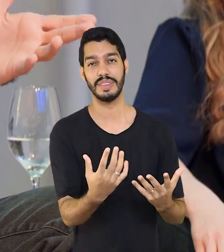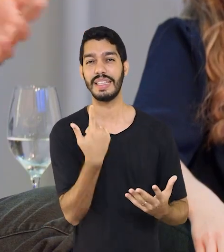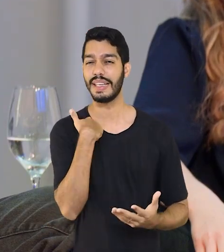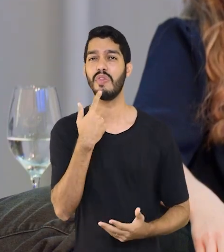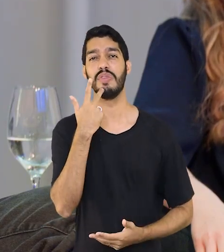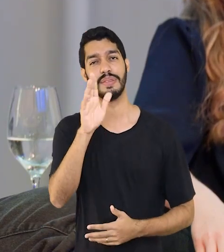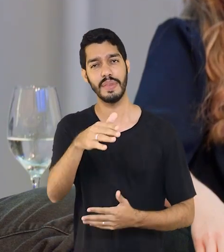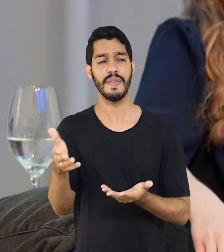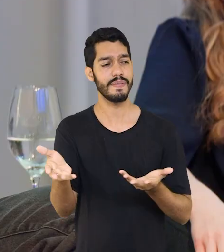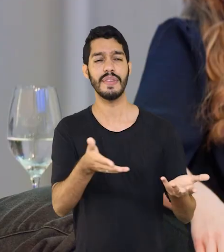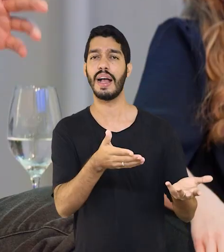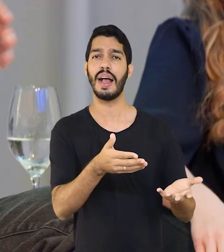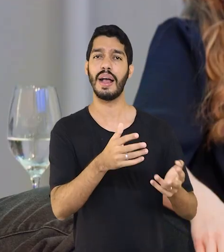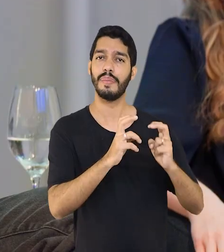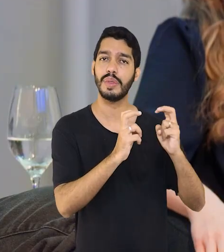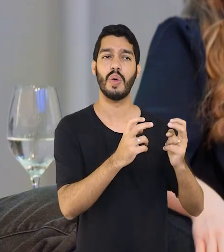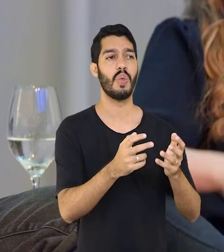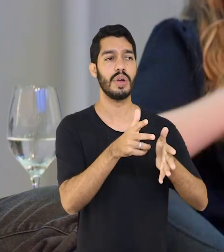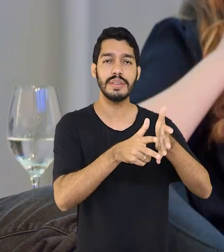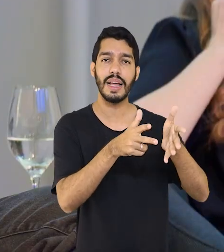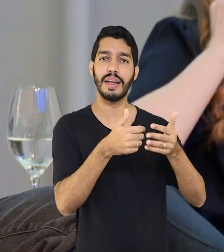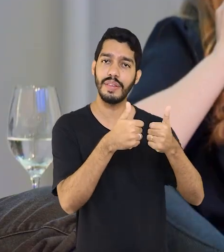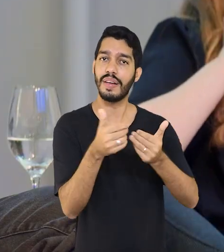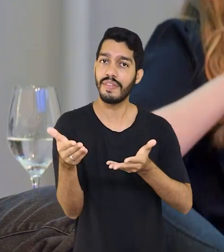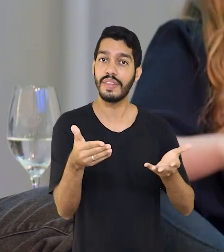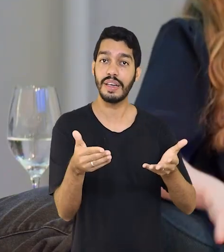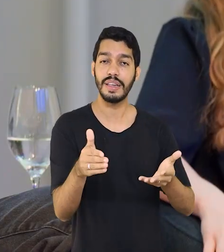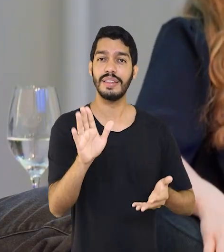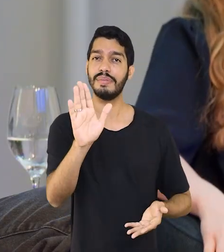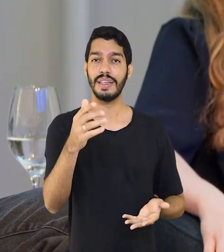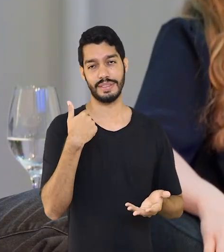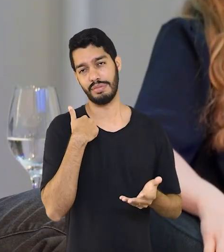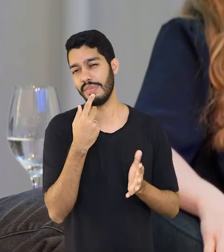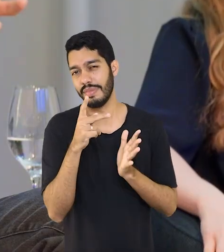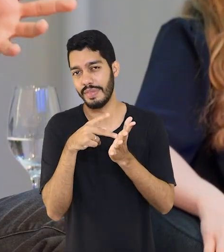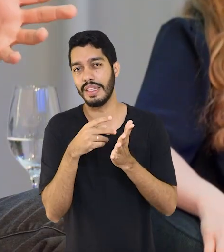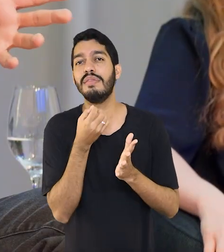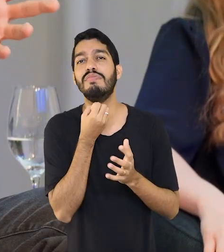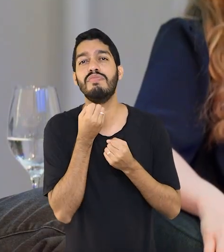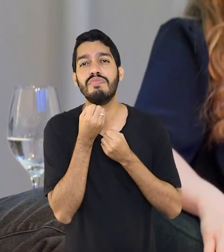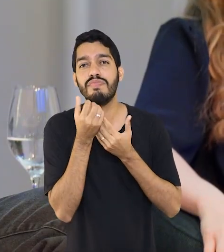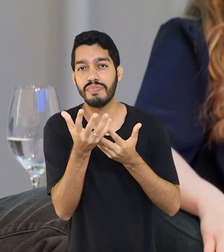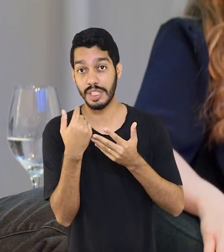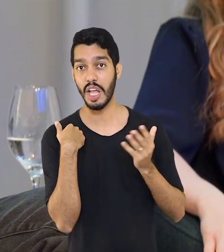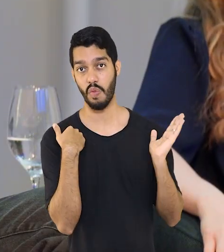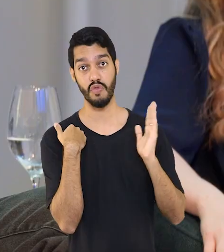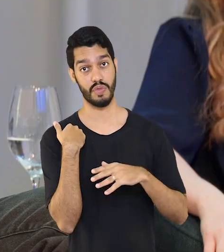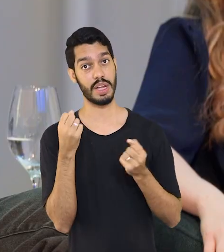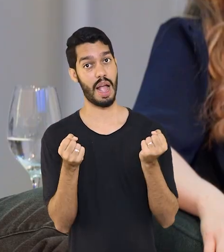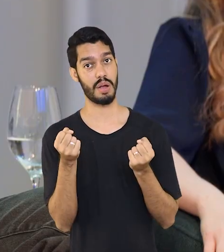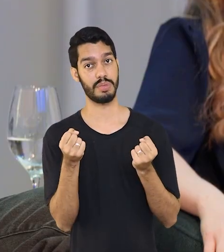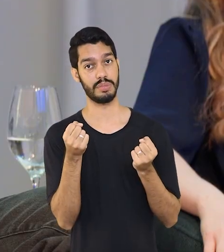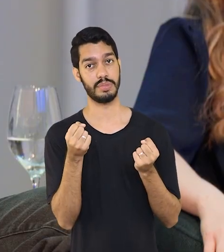convidativo. Porque não adianta nada eu falar, vamos usar transporte público, vamos usar transporte público. Eu vou fazer até uma confissão aqui, né? Eu vim de